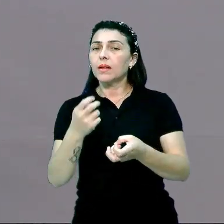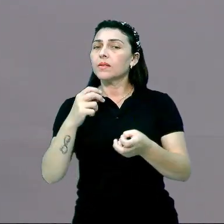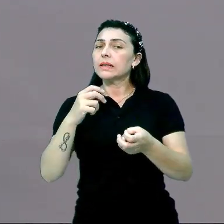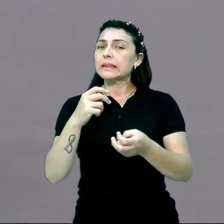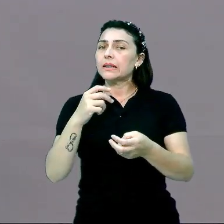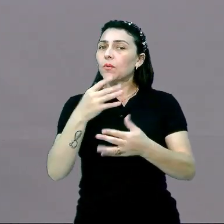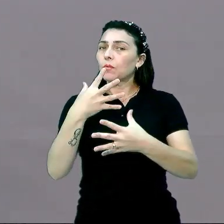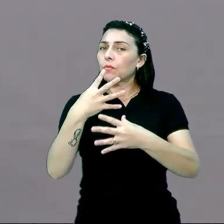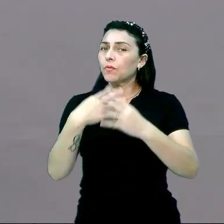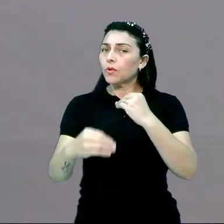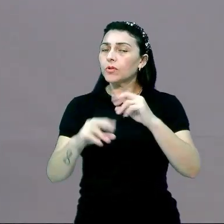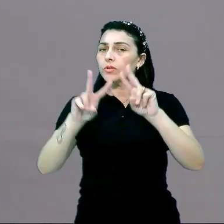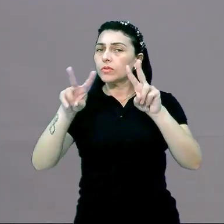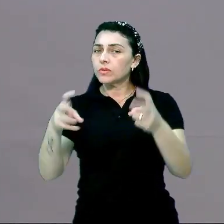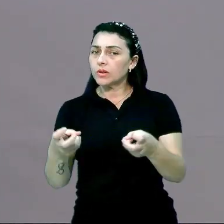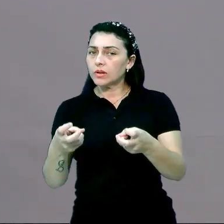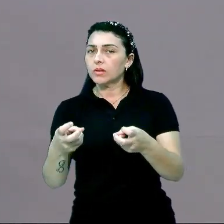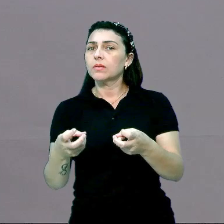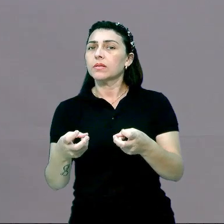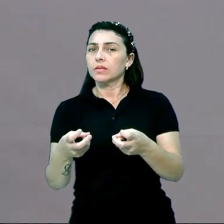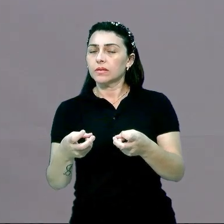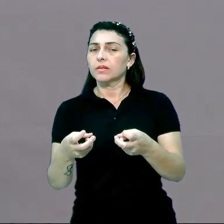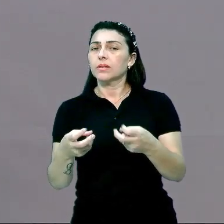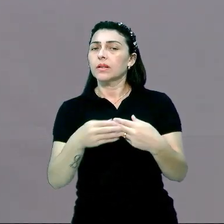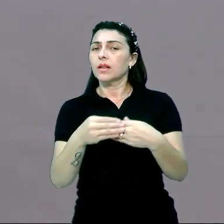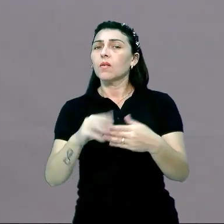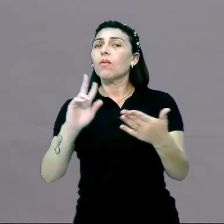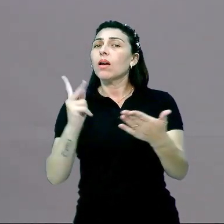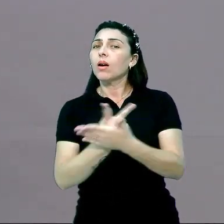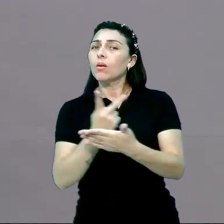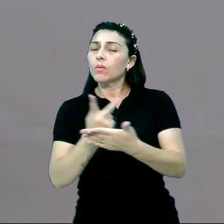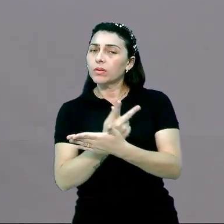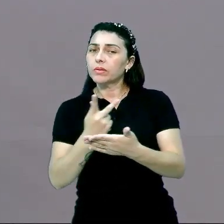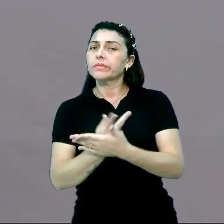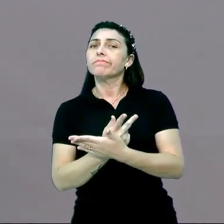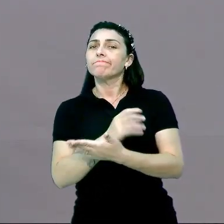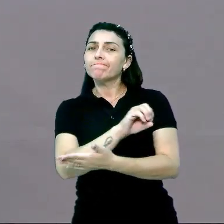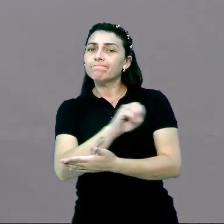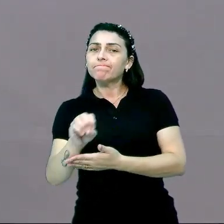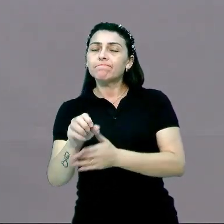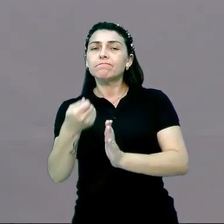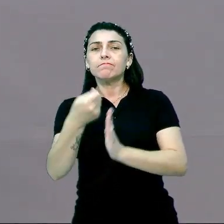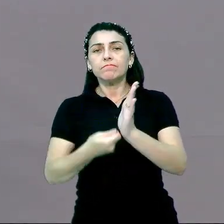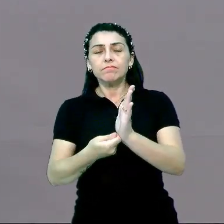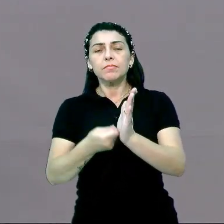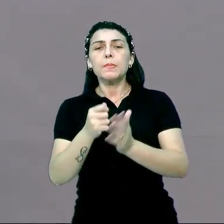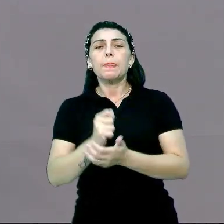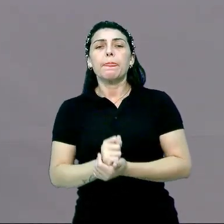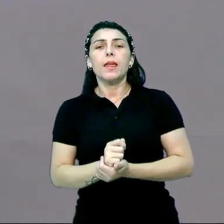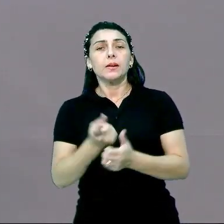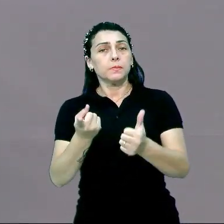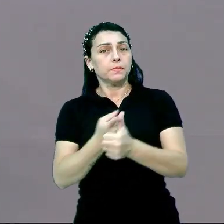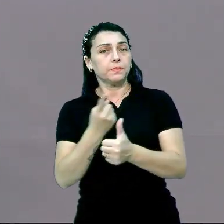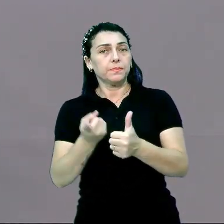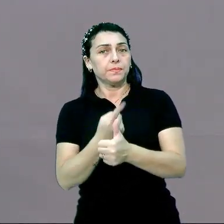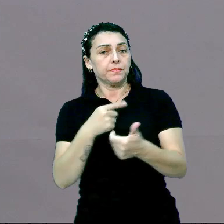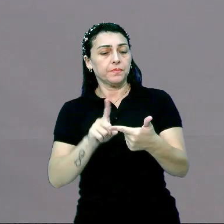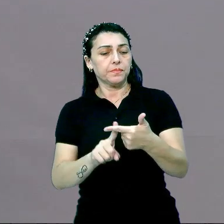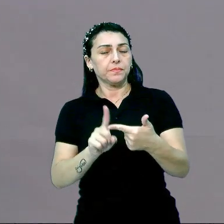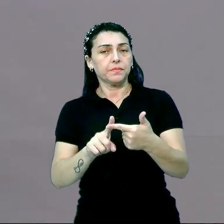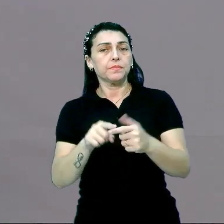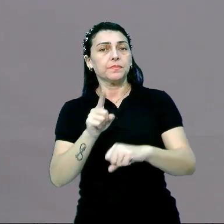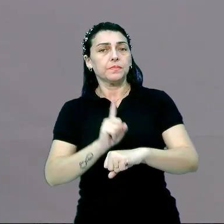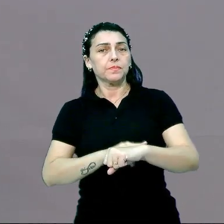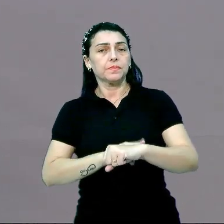de fugir do tema. Fuga ao tema te leva a quê, professora? A zerar a redação. Então, nesse segundo momento,